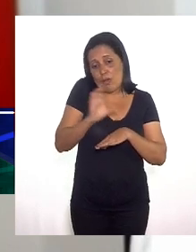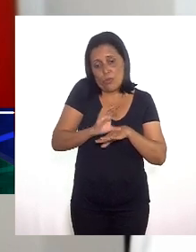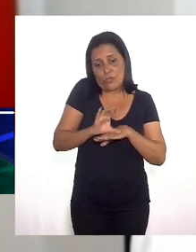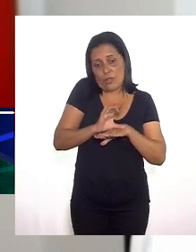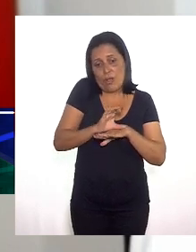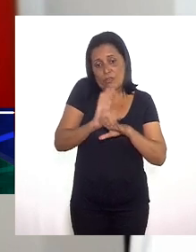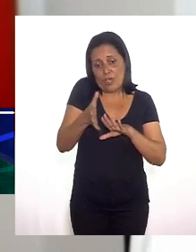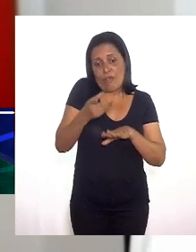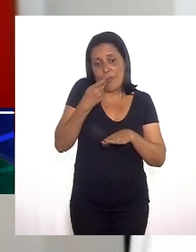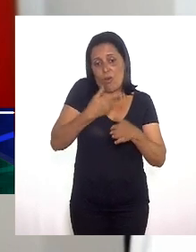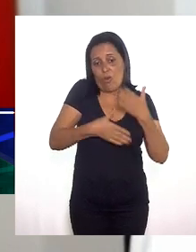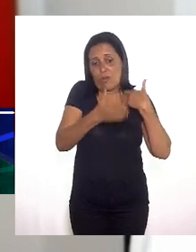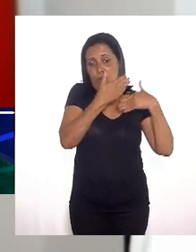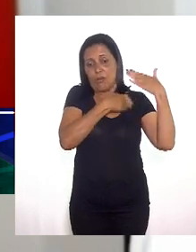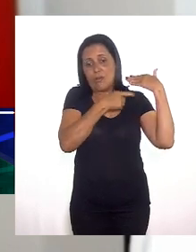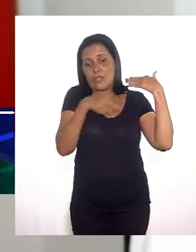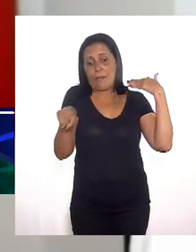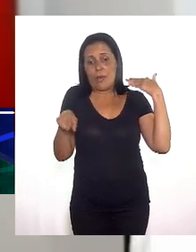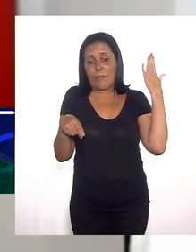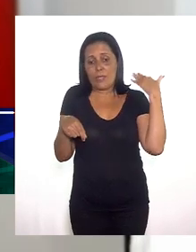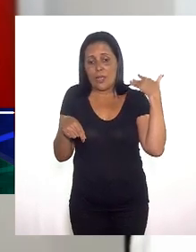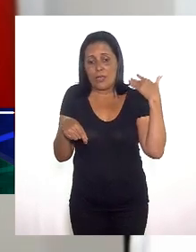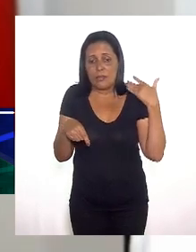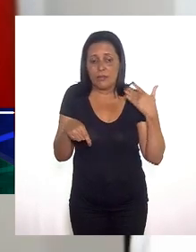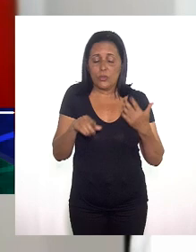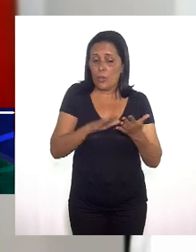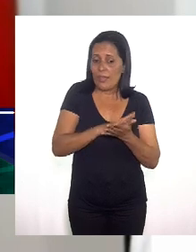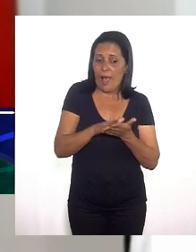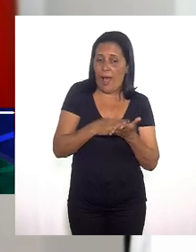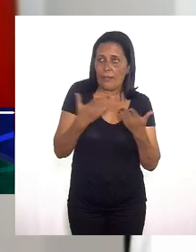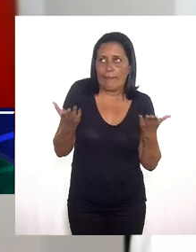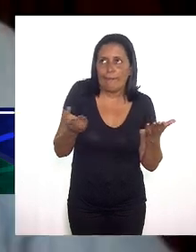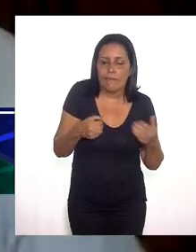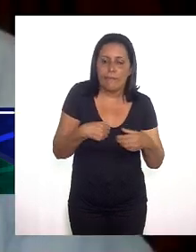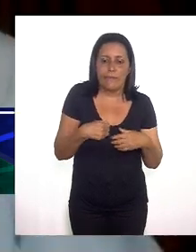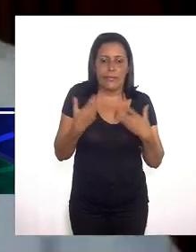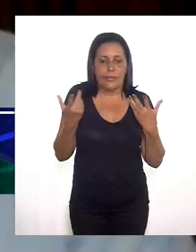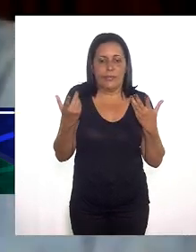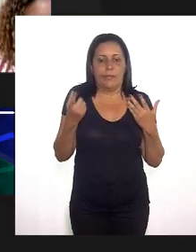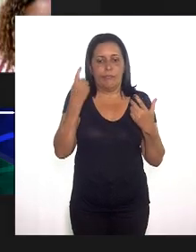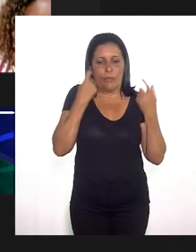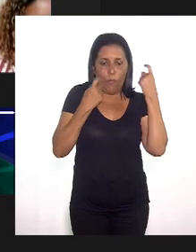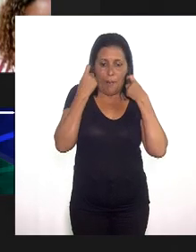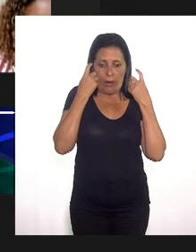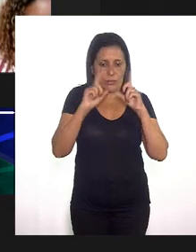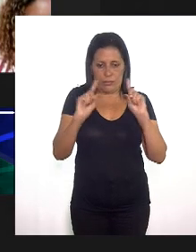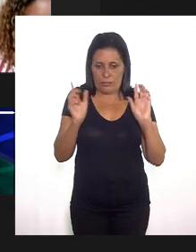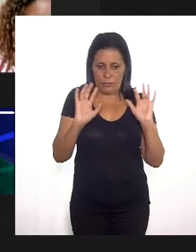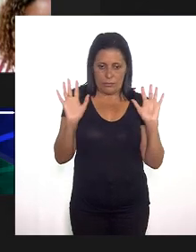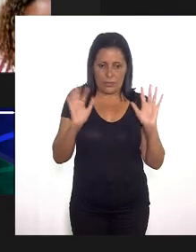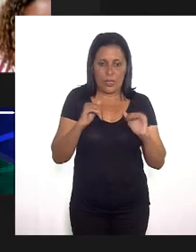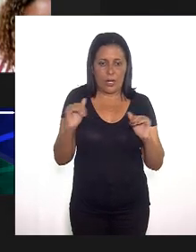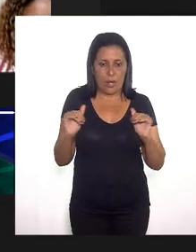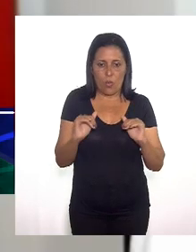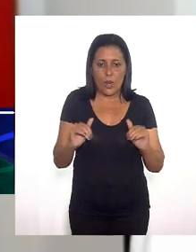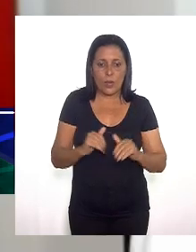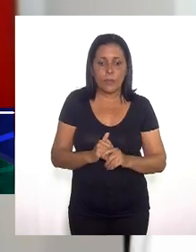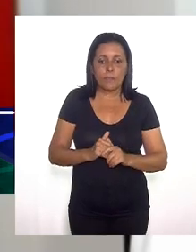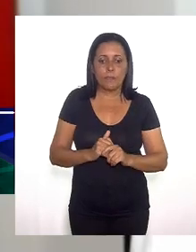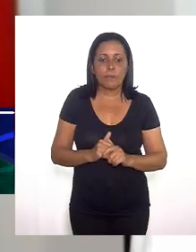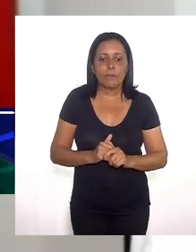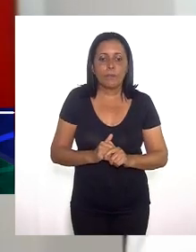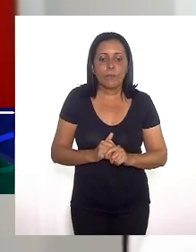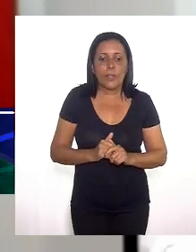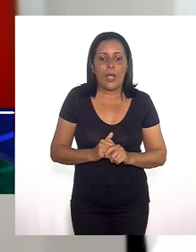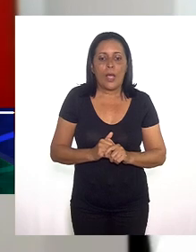que a gente falou semana passada. Mas nada demais. Tranquilo, Márcio. Obrigado. Pela Comissão de Assuntos da Criança e Adolescente e do